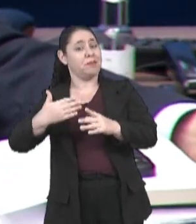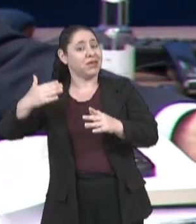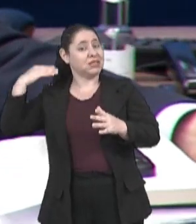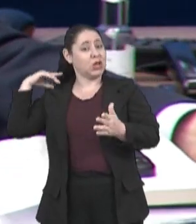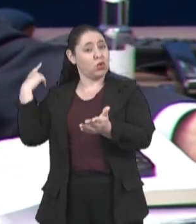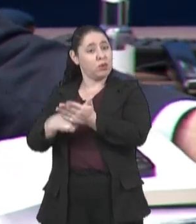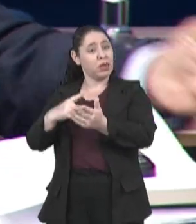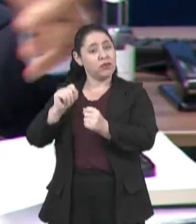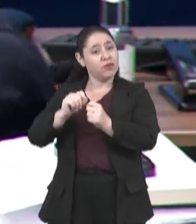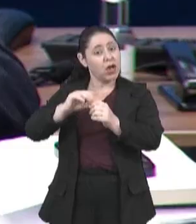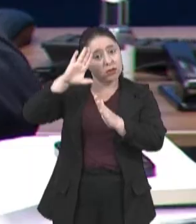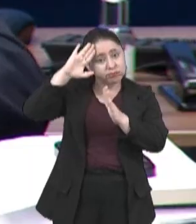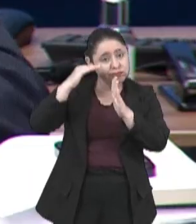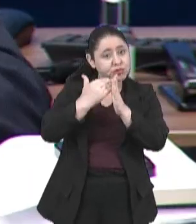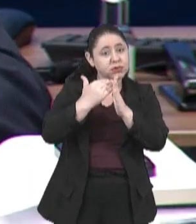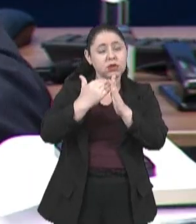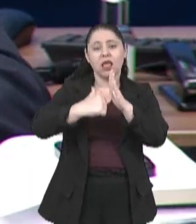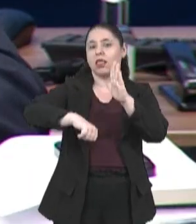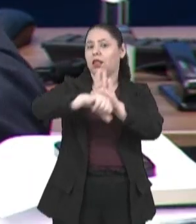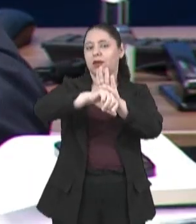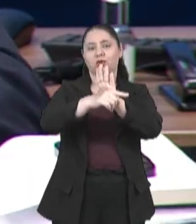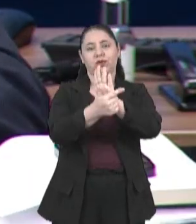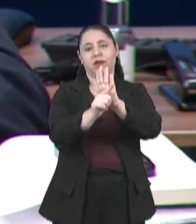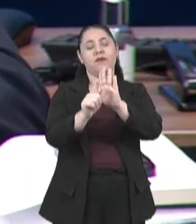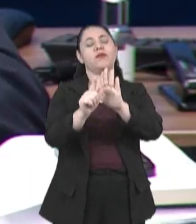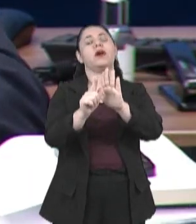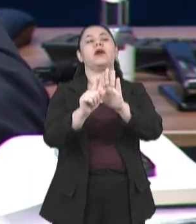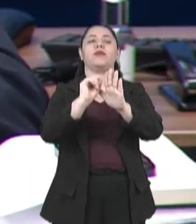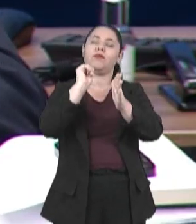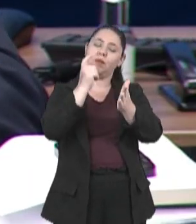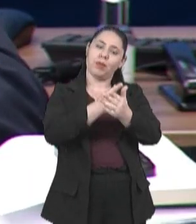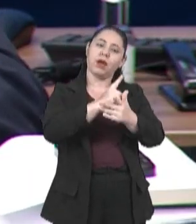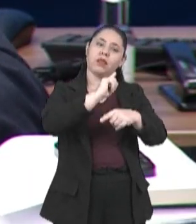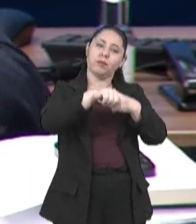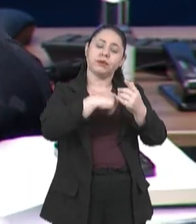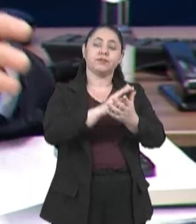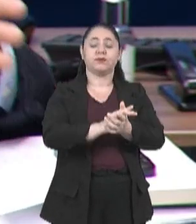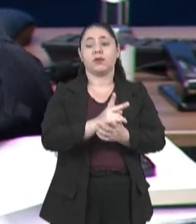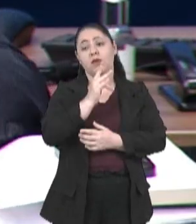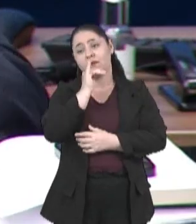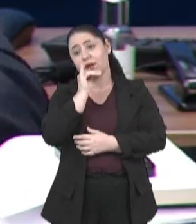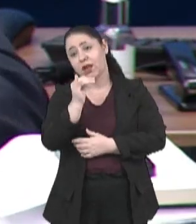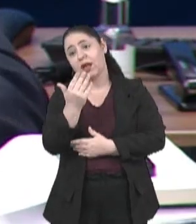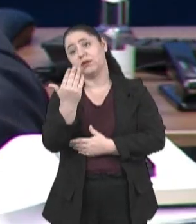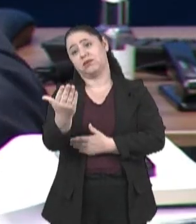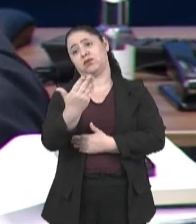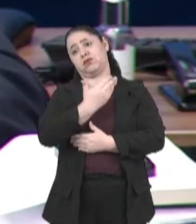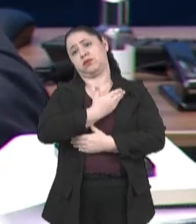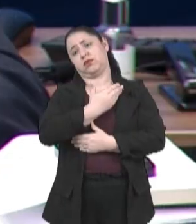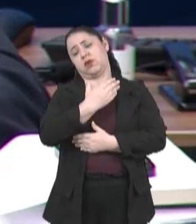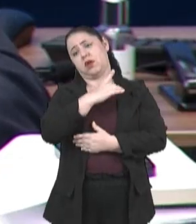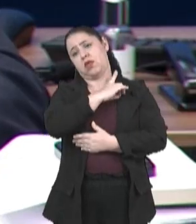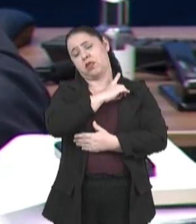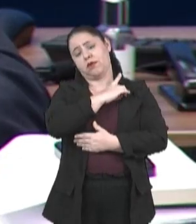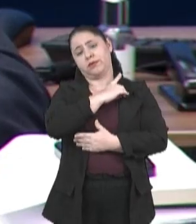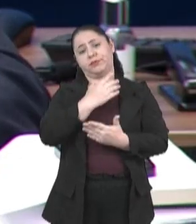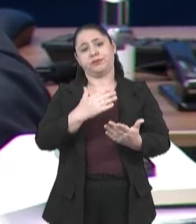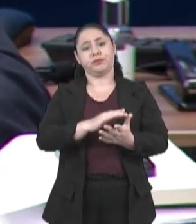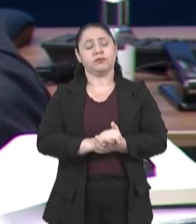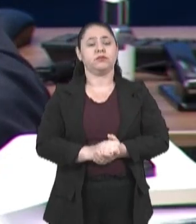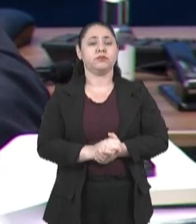lá atrás. Então, agora, queria dizer para o coronel Davi, meu companheiro aqui, que